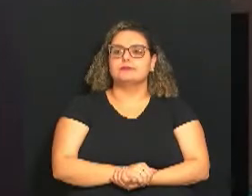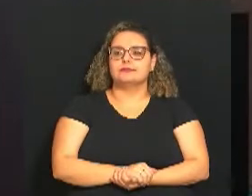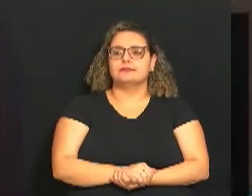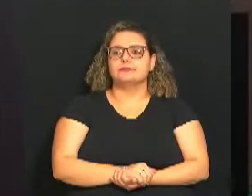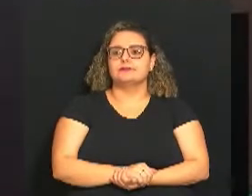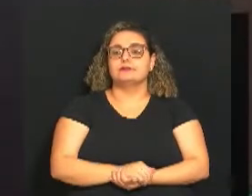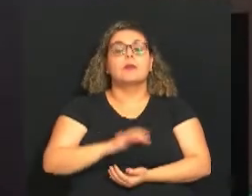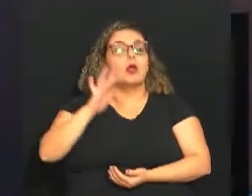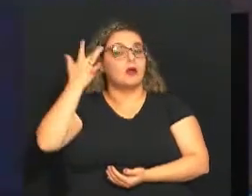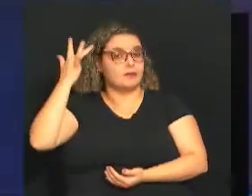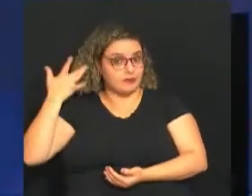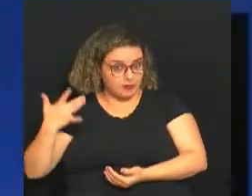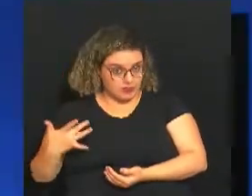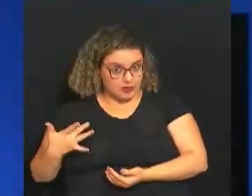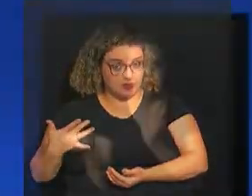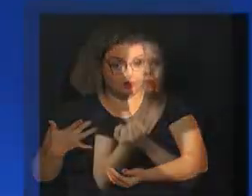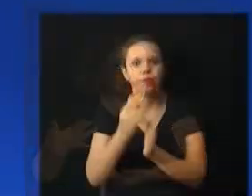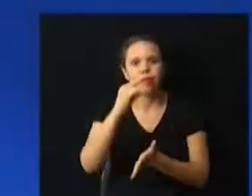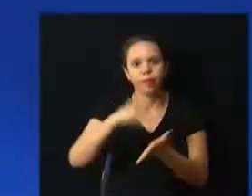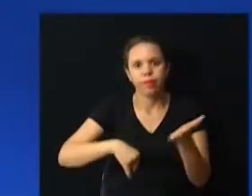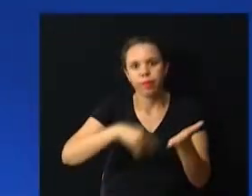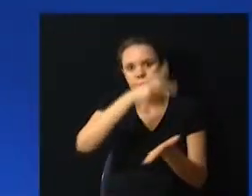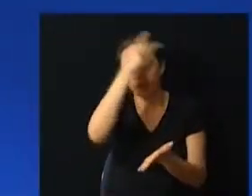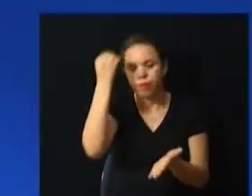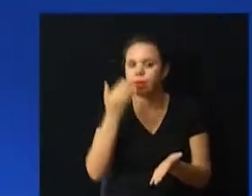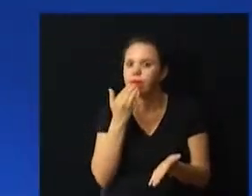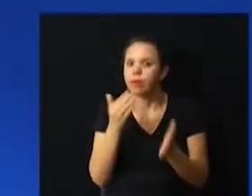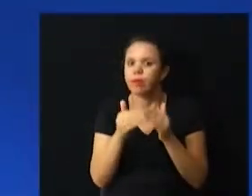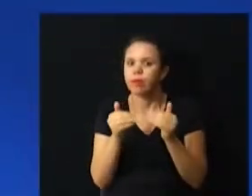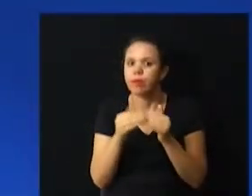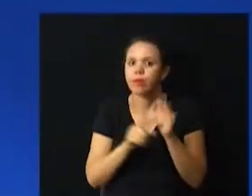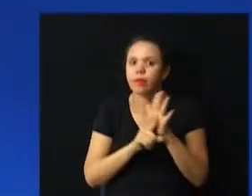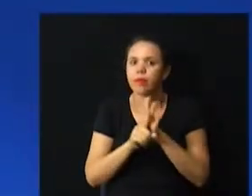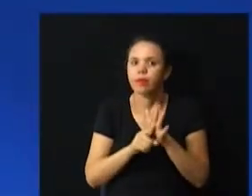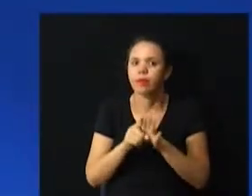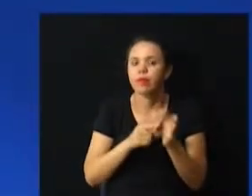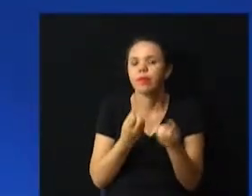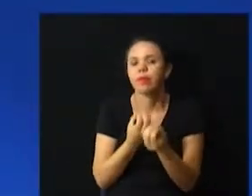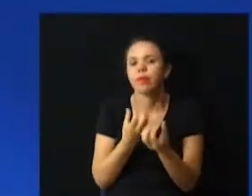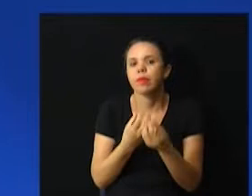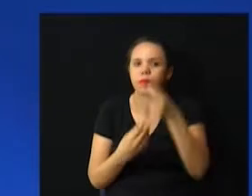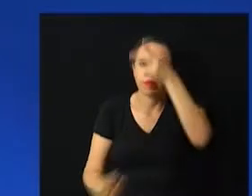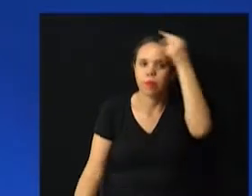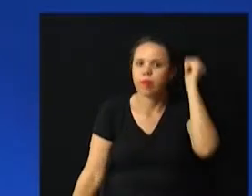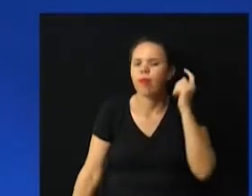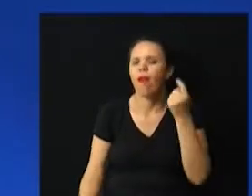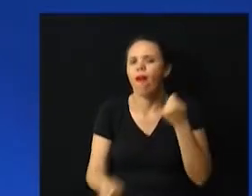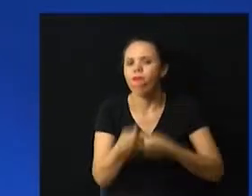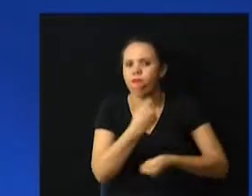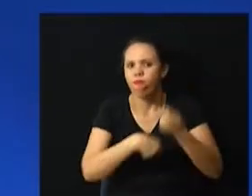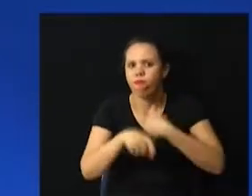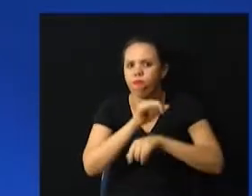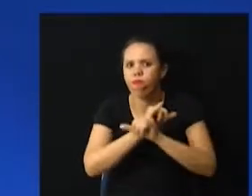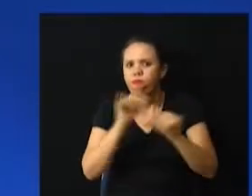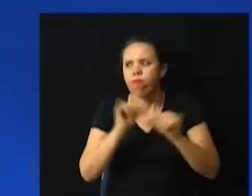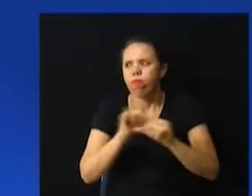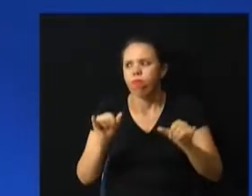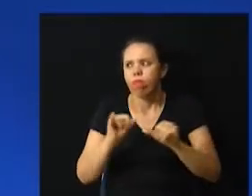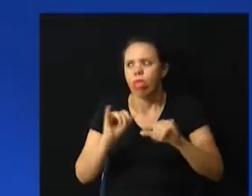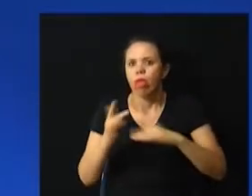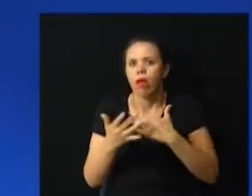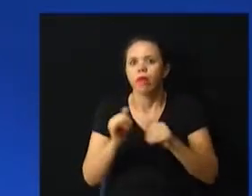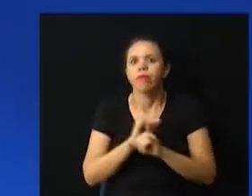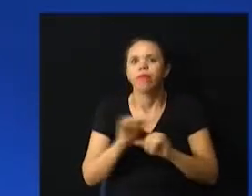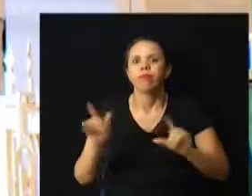A vereadora Guida Calisto protocolou um requerimento pedindo informações à Prefeitura sobre a negociação noticiada pela